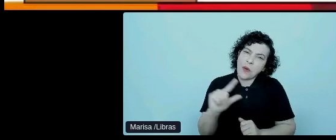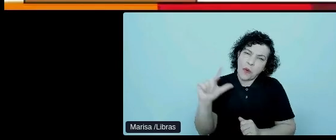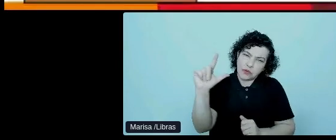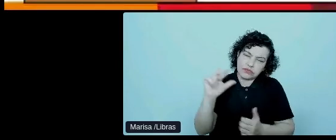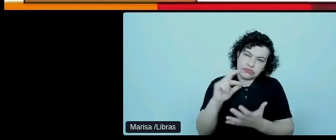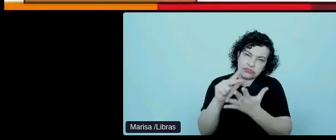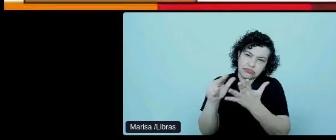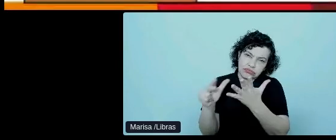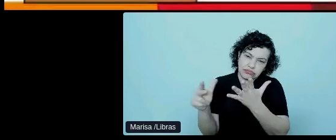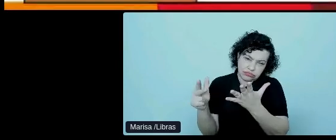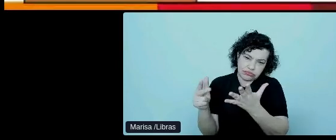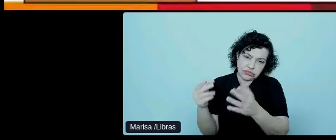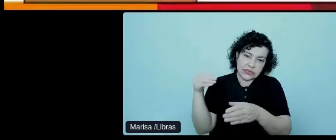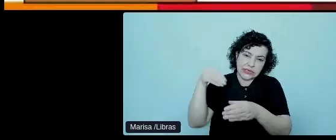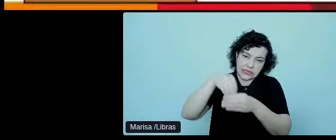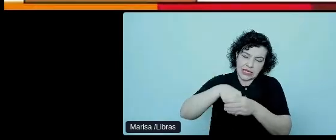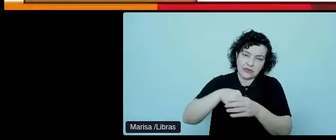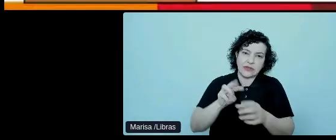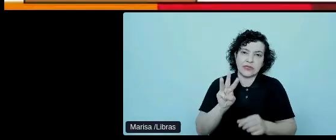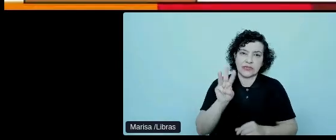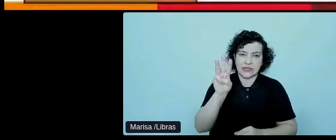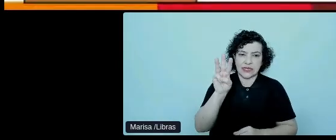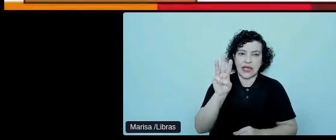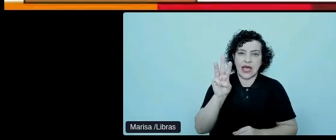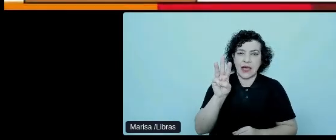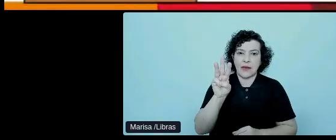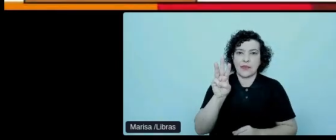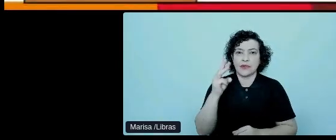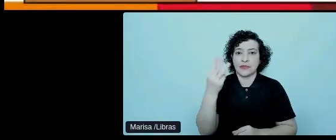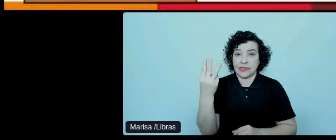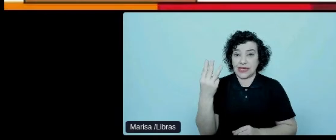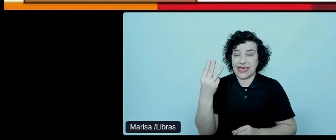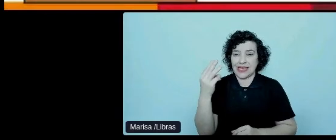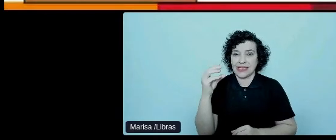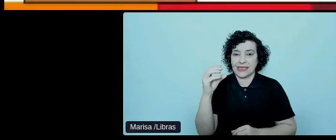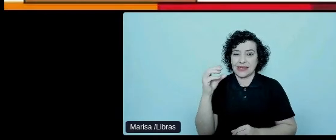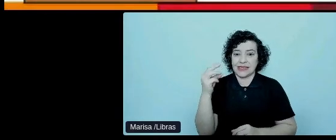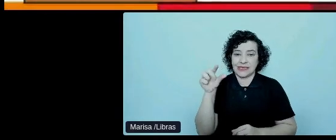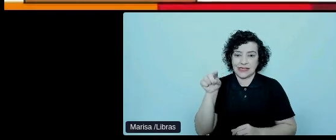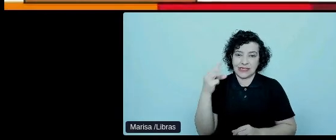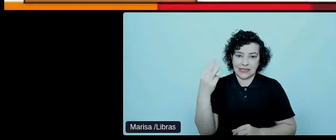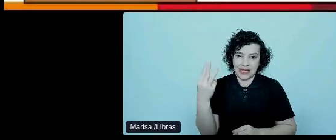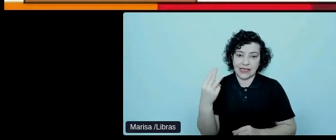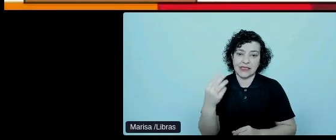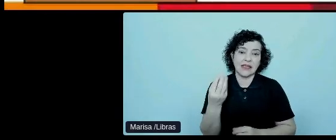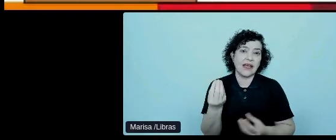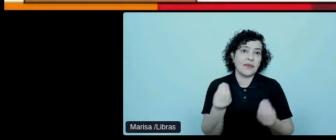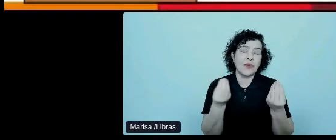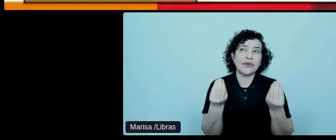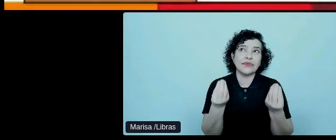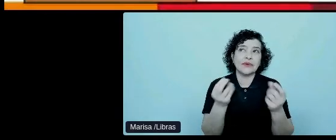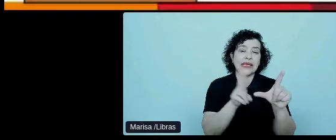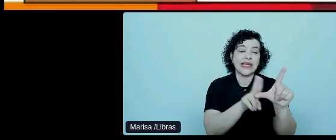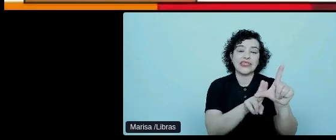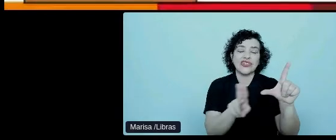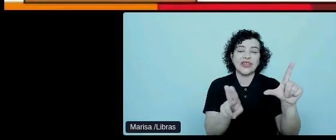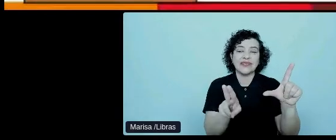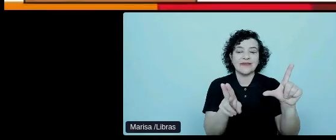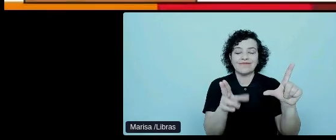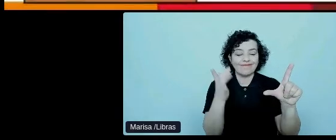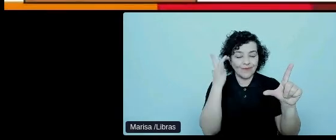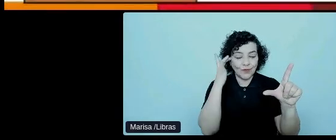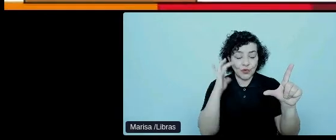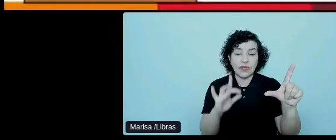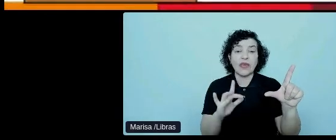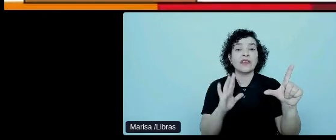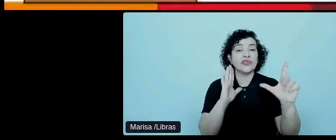da própria W3C. Por exemplo, eu não sei como fazer legendas. Ela já me dá